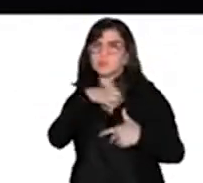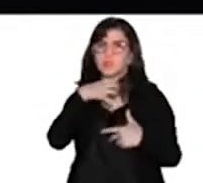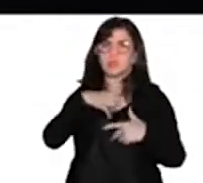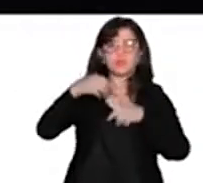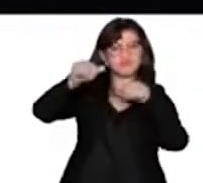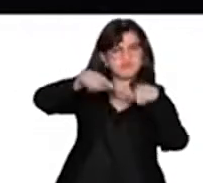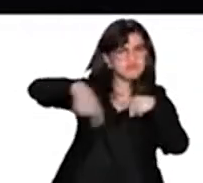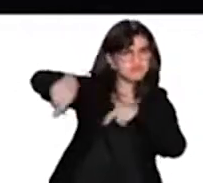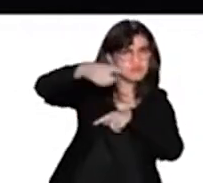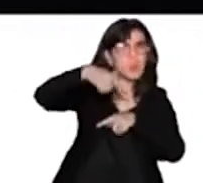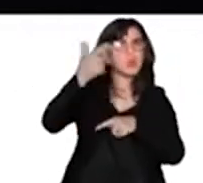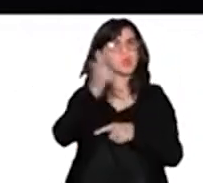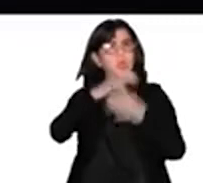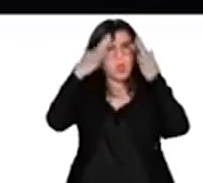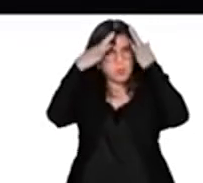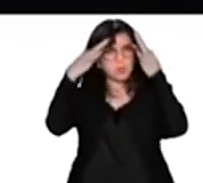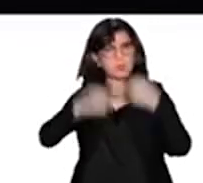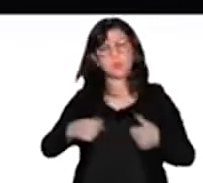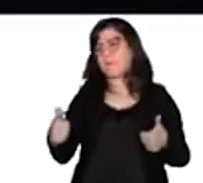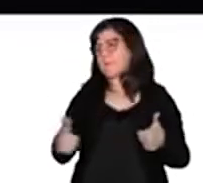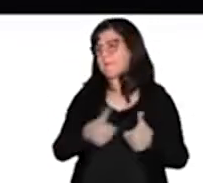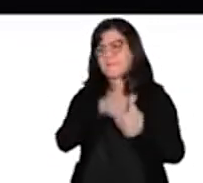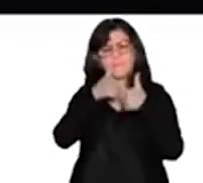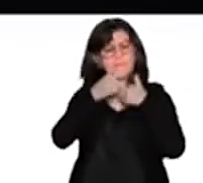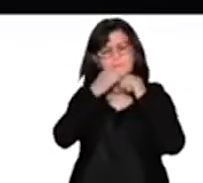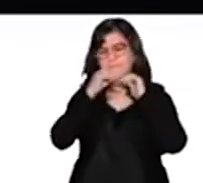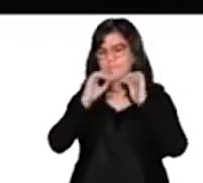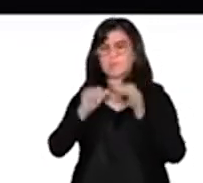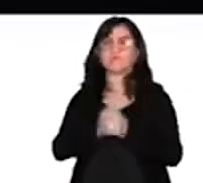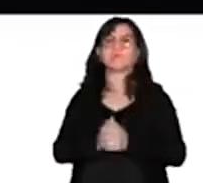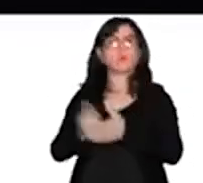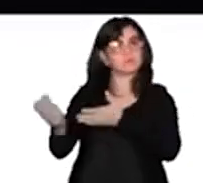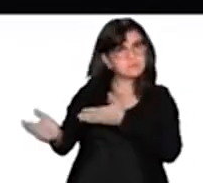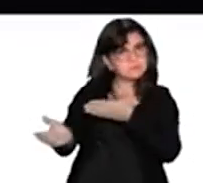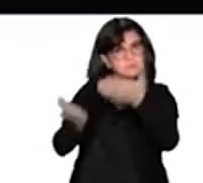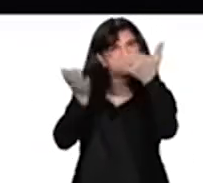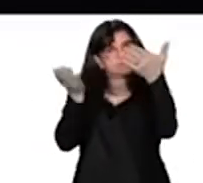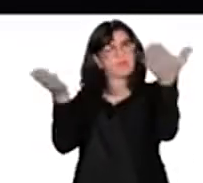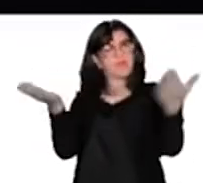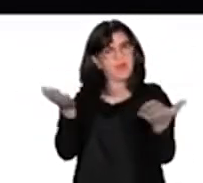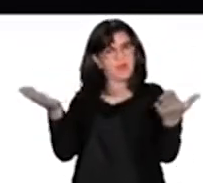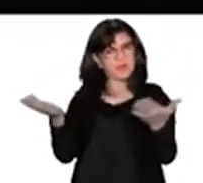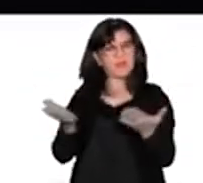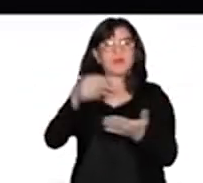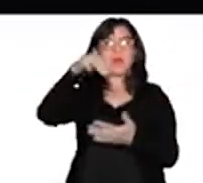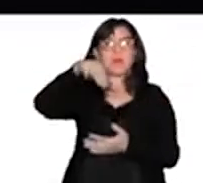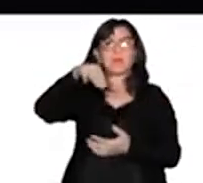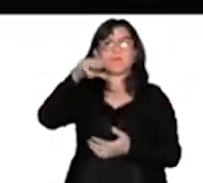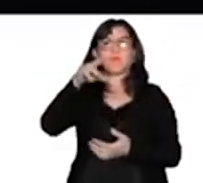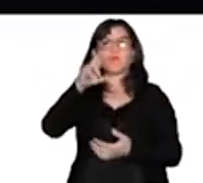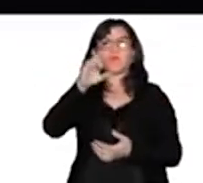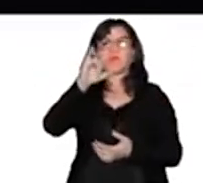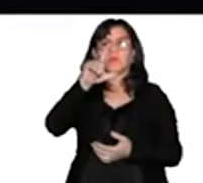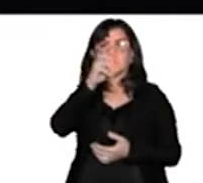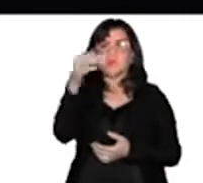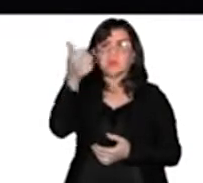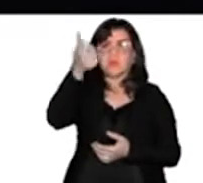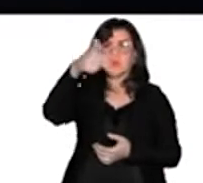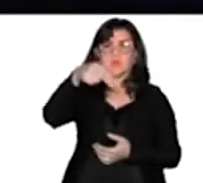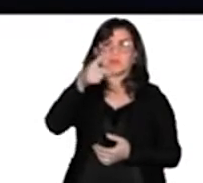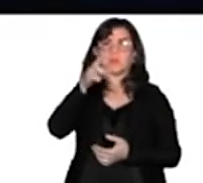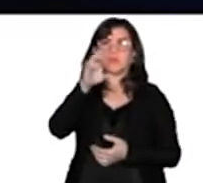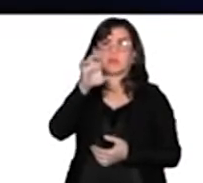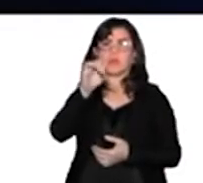conseguir interagir e compreender o máximo possível delas. Com os senhores, a partir de agora, Murilo Andriola.